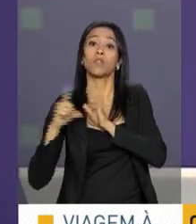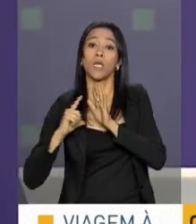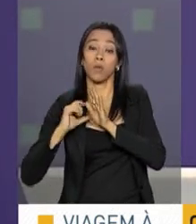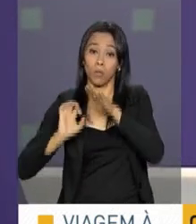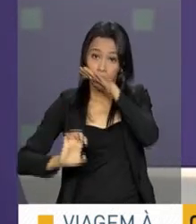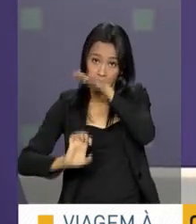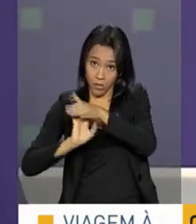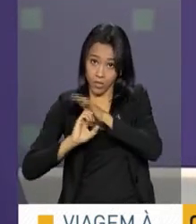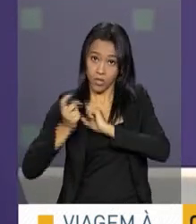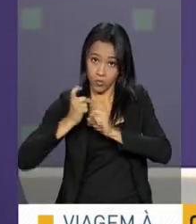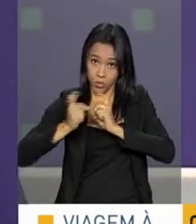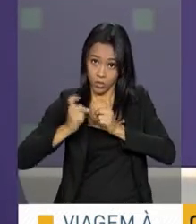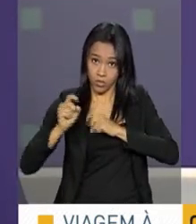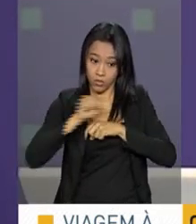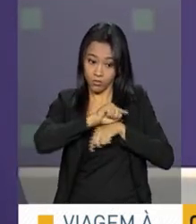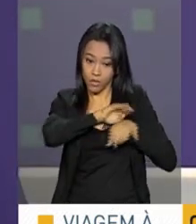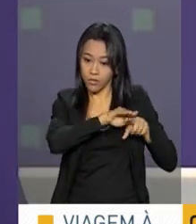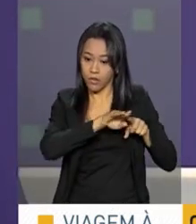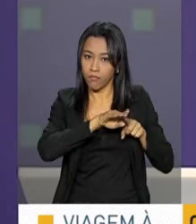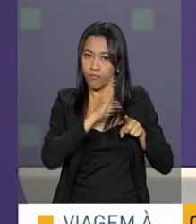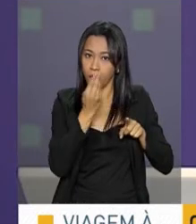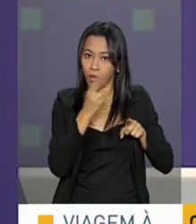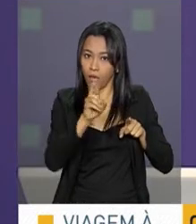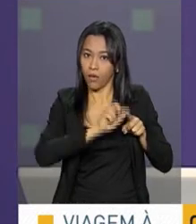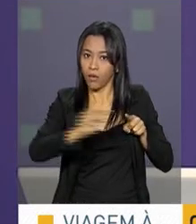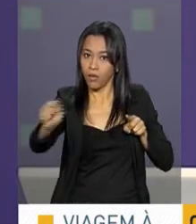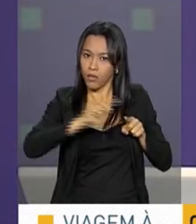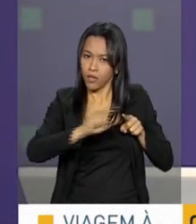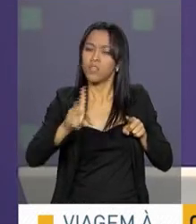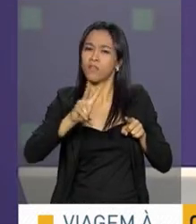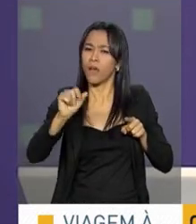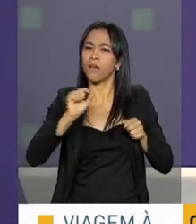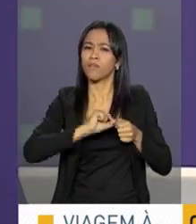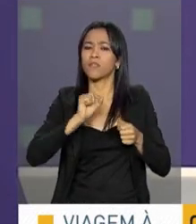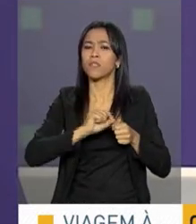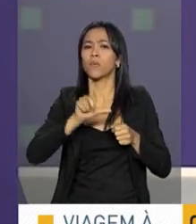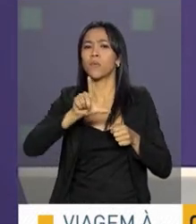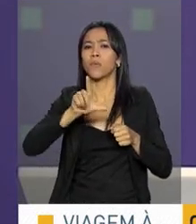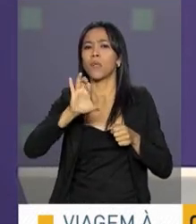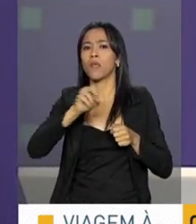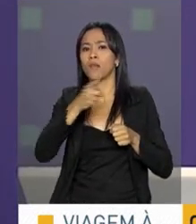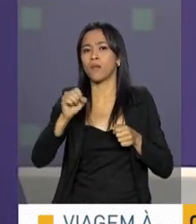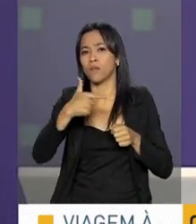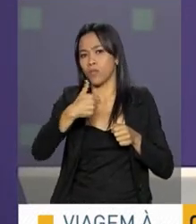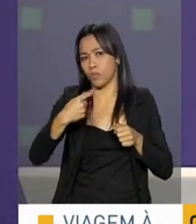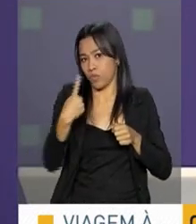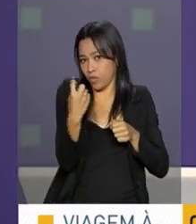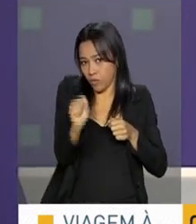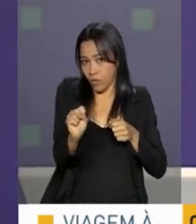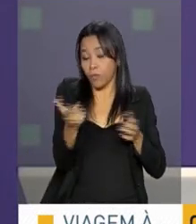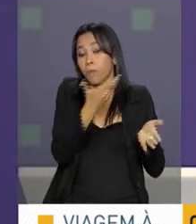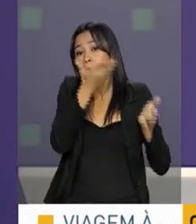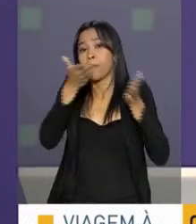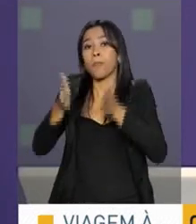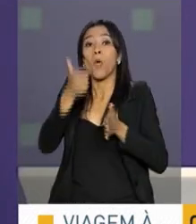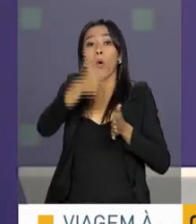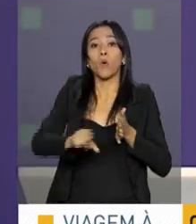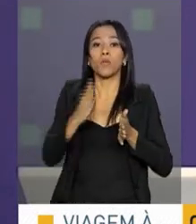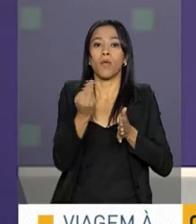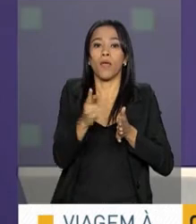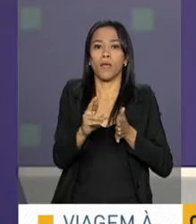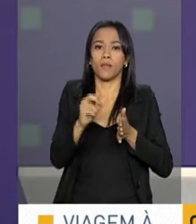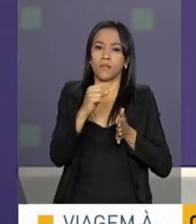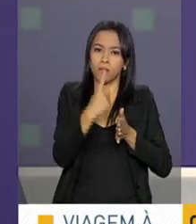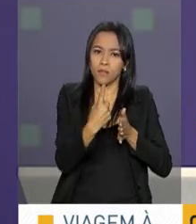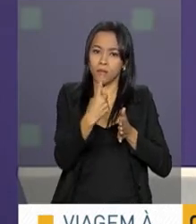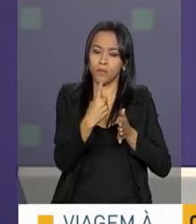para tentar, se possível, fazer esse leilão ainda em 2018. Nós temos a BR-116, uma rodovia